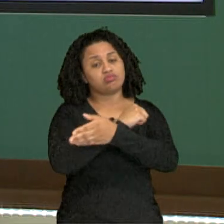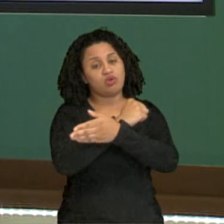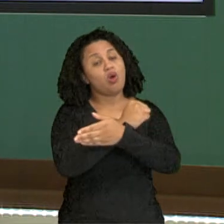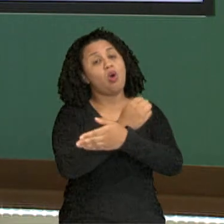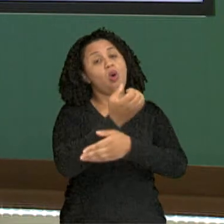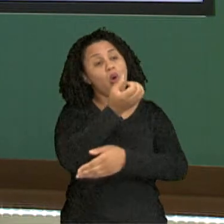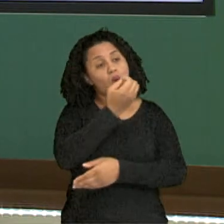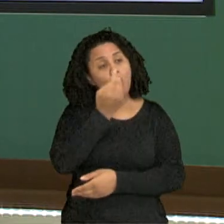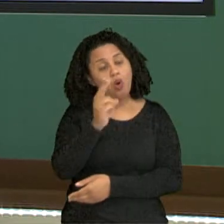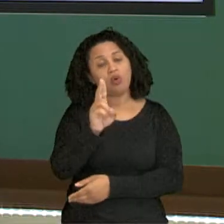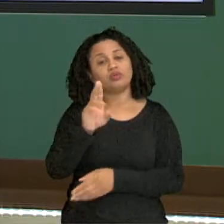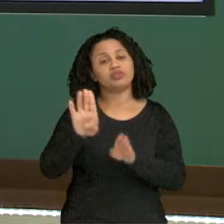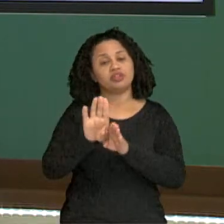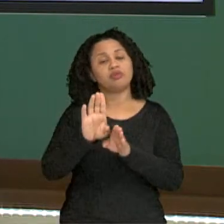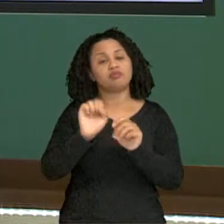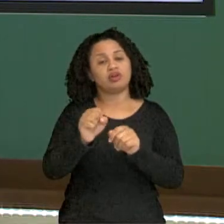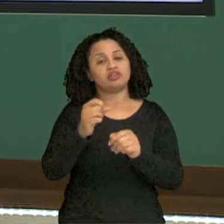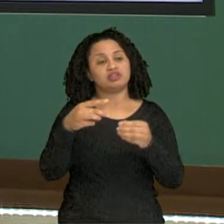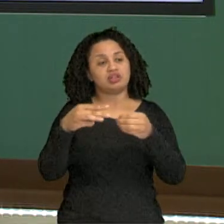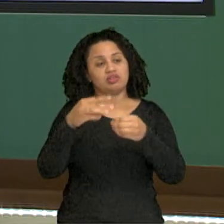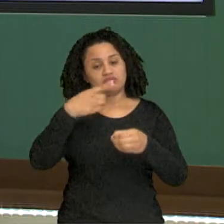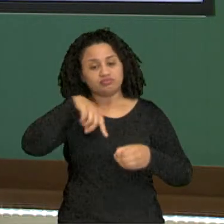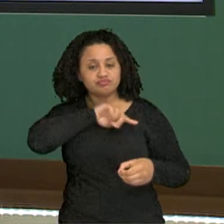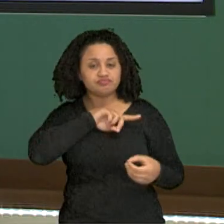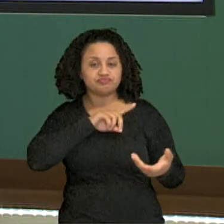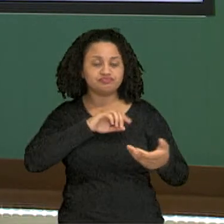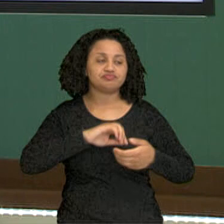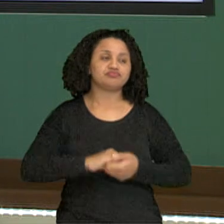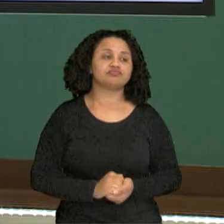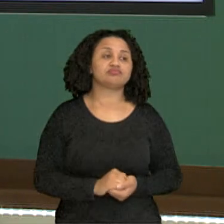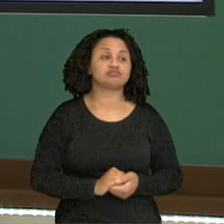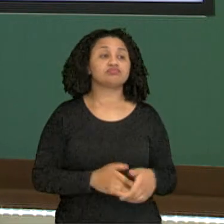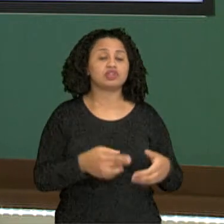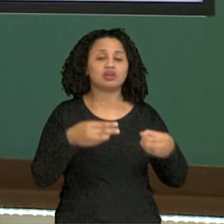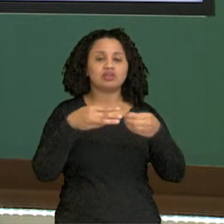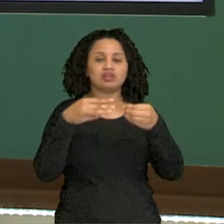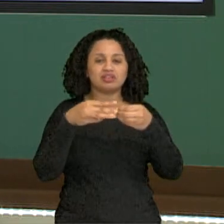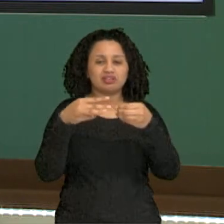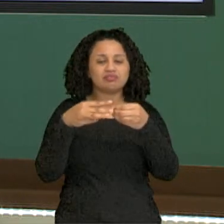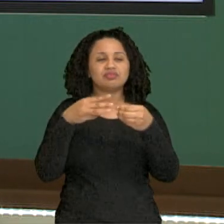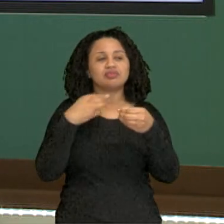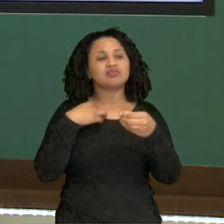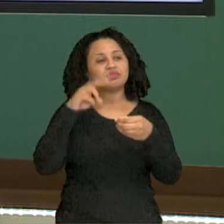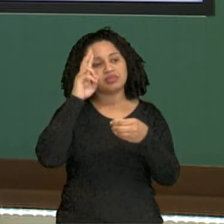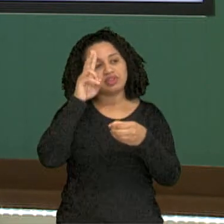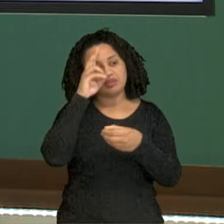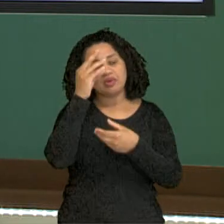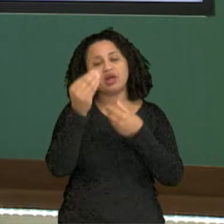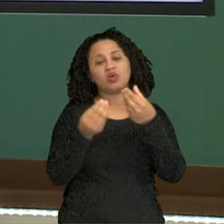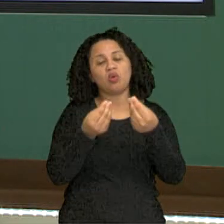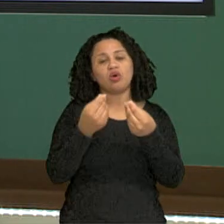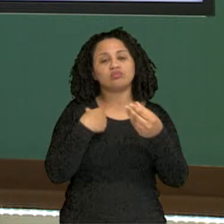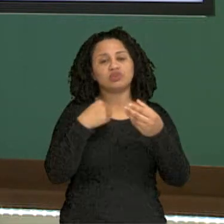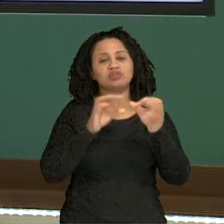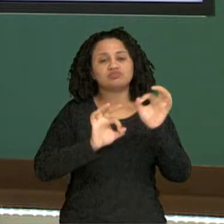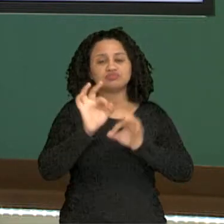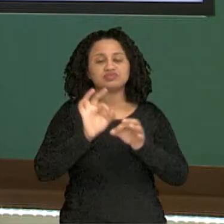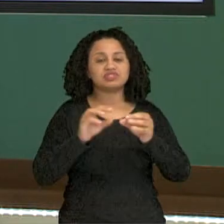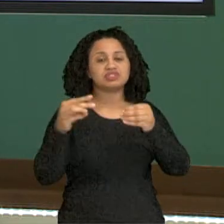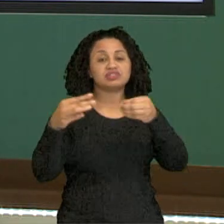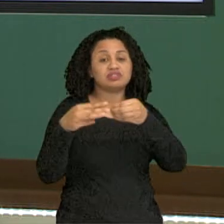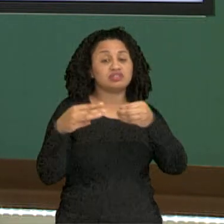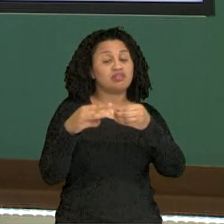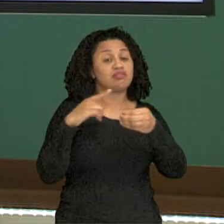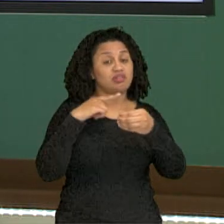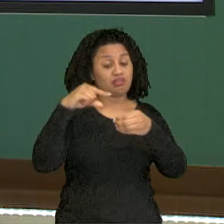espécie. Já que estamos falando em célula animal, vamos relembrar algumas organelas super importantes